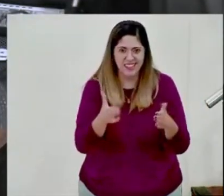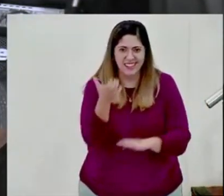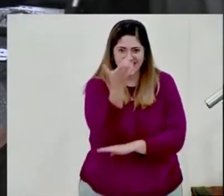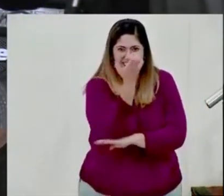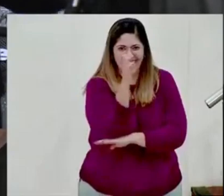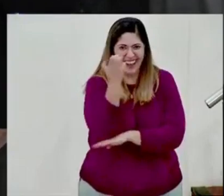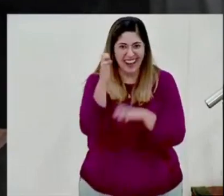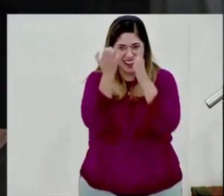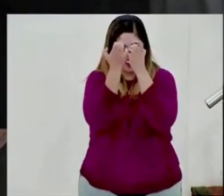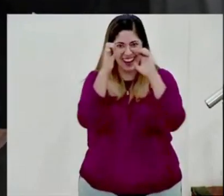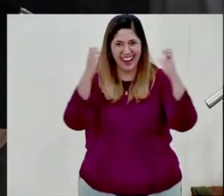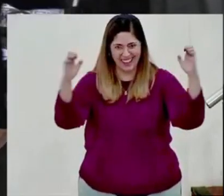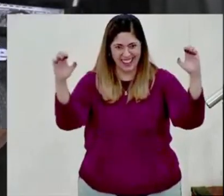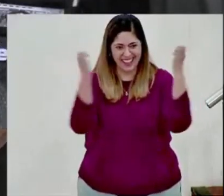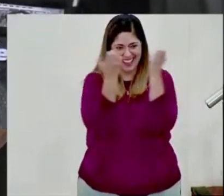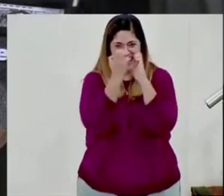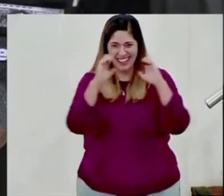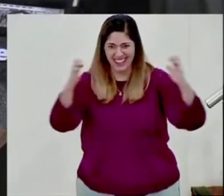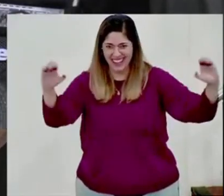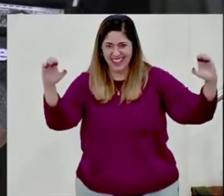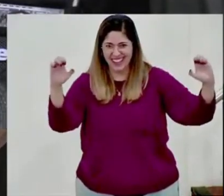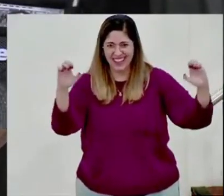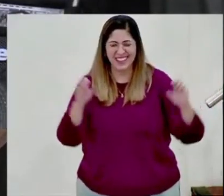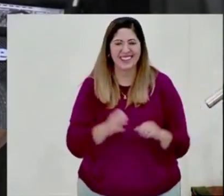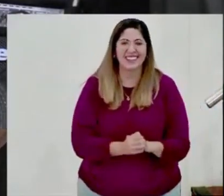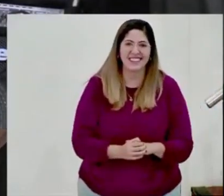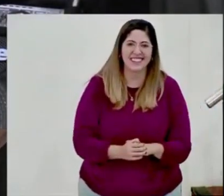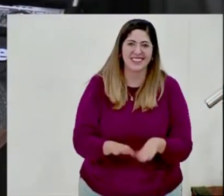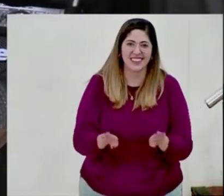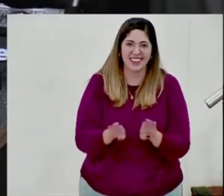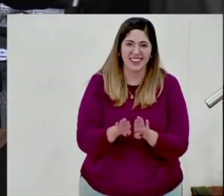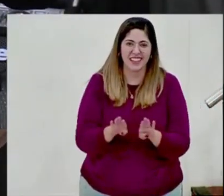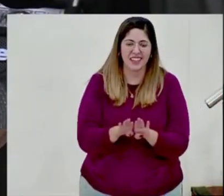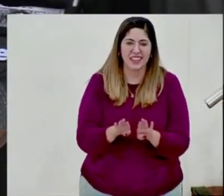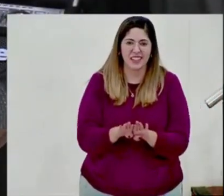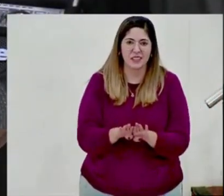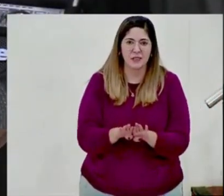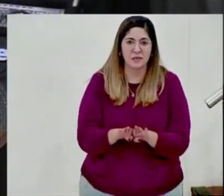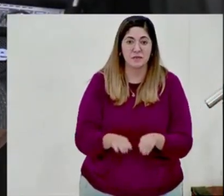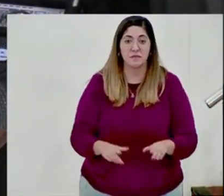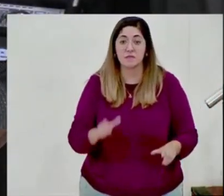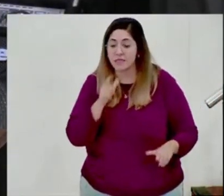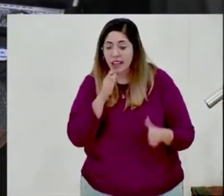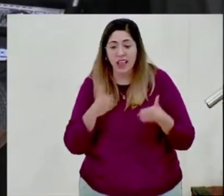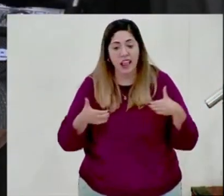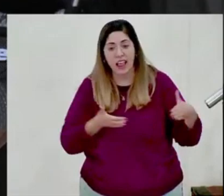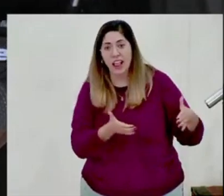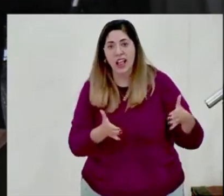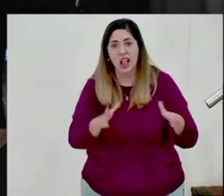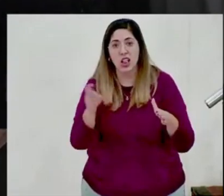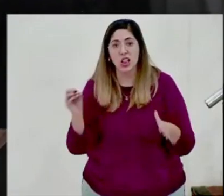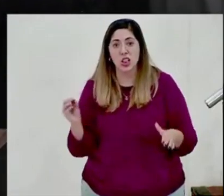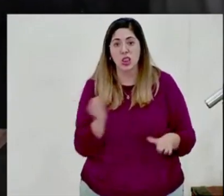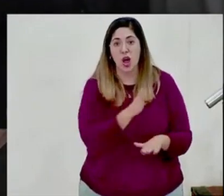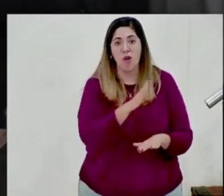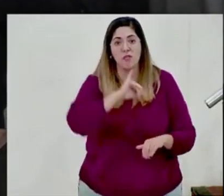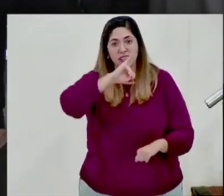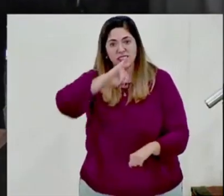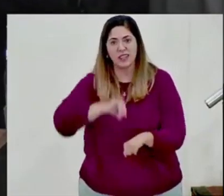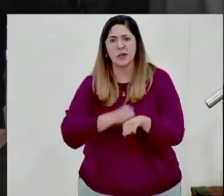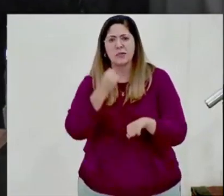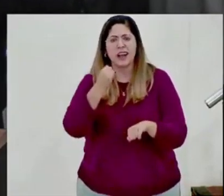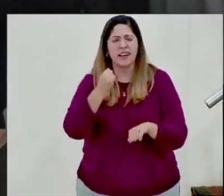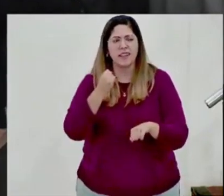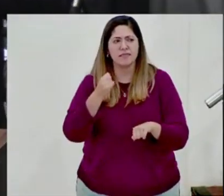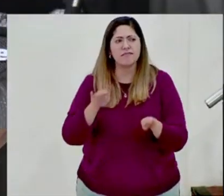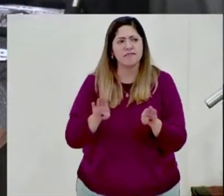tem? Gênesis 2:10, saiu um rio do Éden para regar o jardim. Aí tem um rio na Nova Jerusalém. O rio da Jerusalém do Salmo